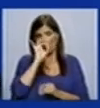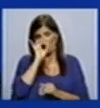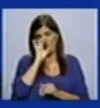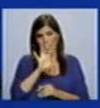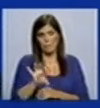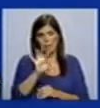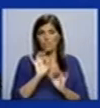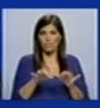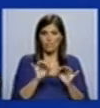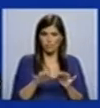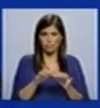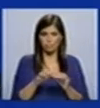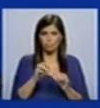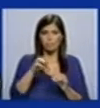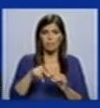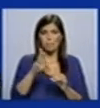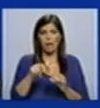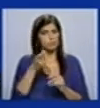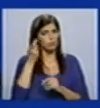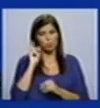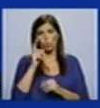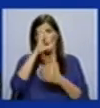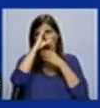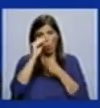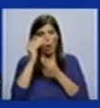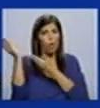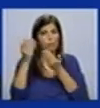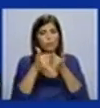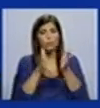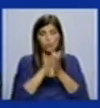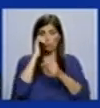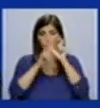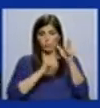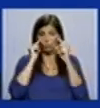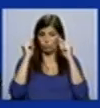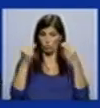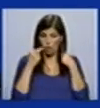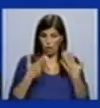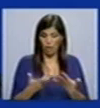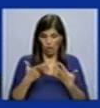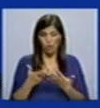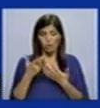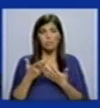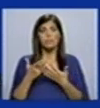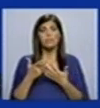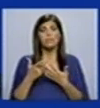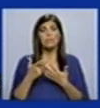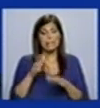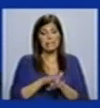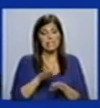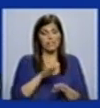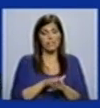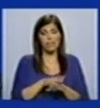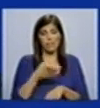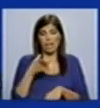Para terminar, não para Marte, mas para a Lua, deixo aqui um convite a todos os nossos telespectadores para, na terça-feira, às